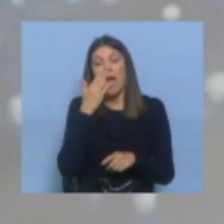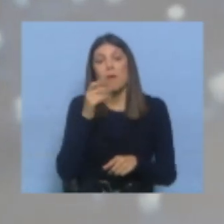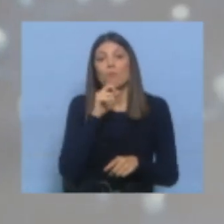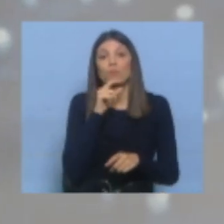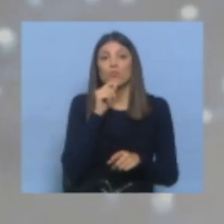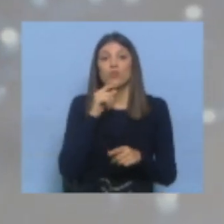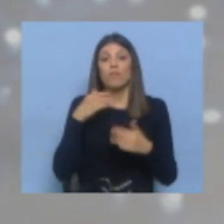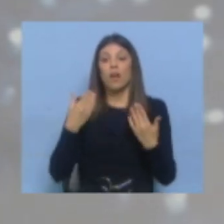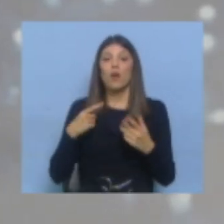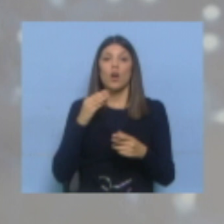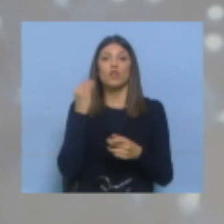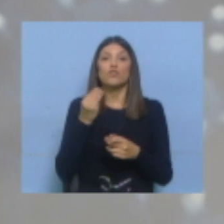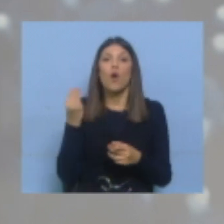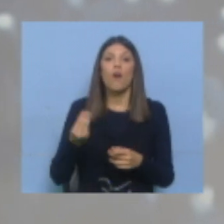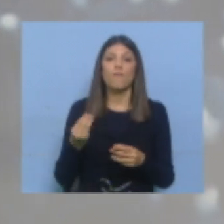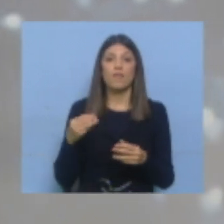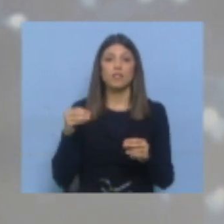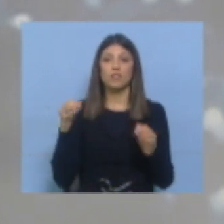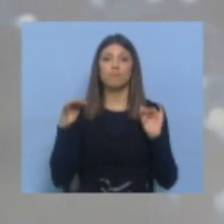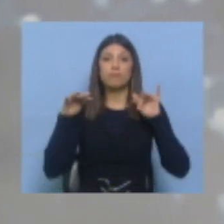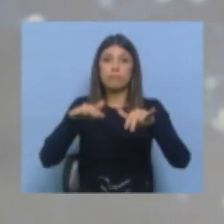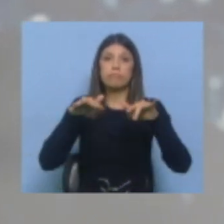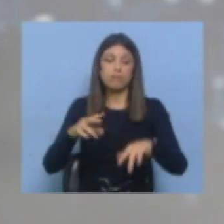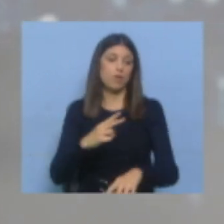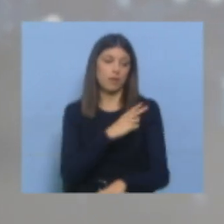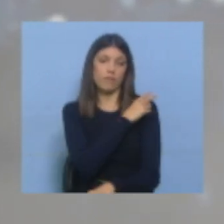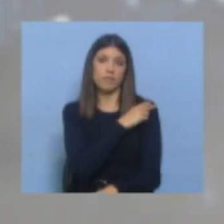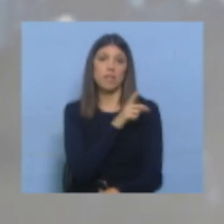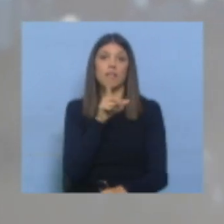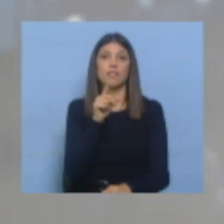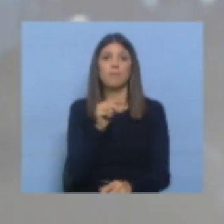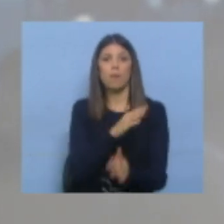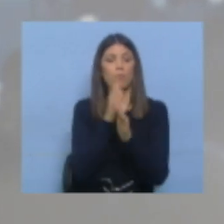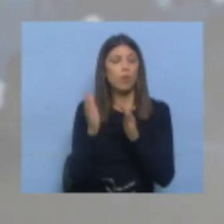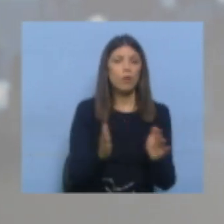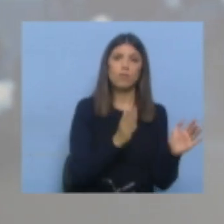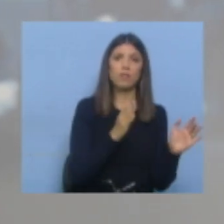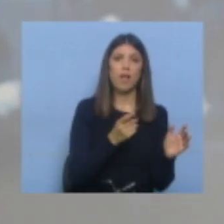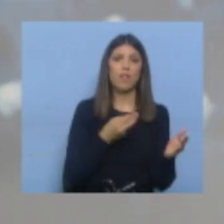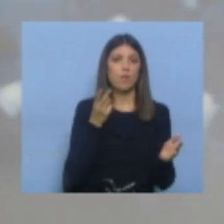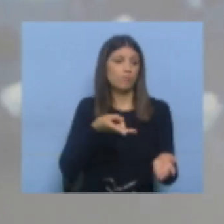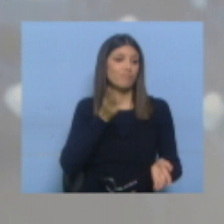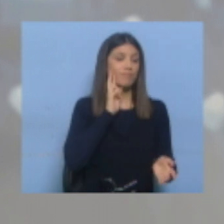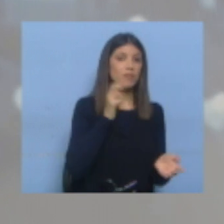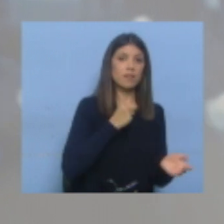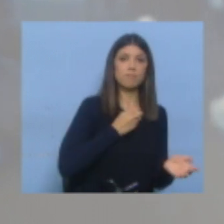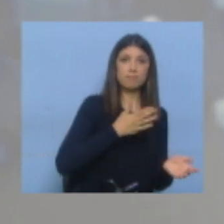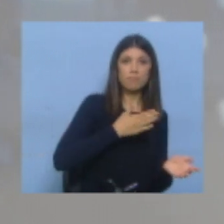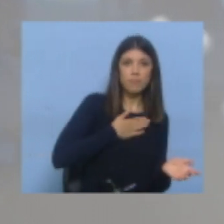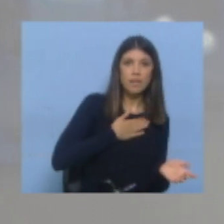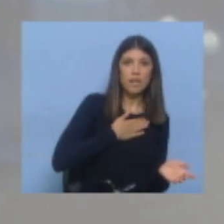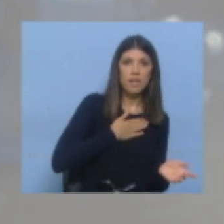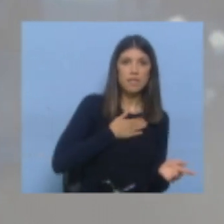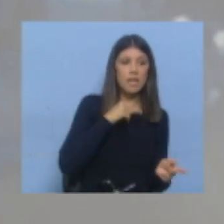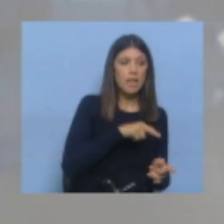jovens a frequentar as universidades, mas depois temos as administrações das empresas, que, enfim, já estão no patamar etário às vezes, mas também se começam a